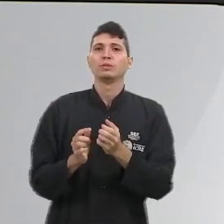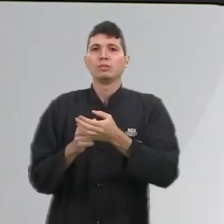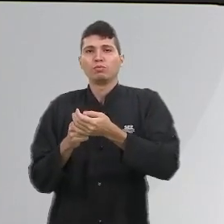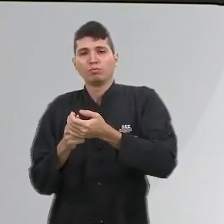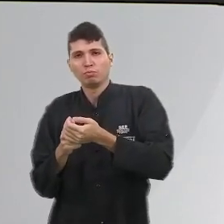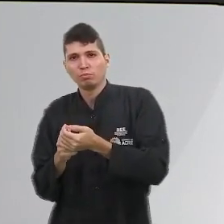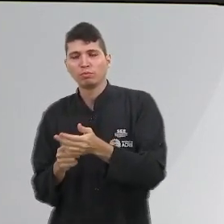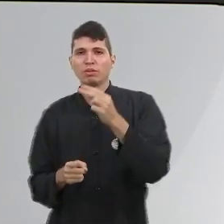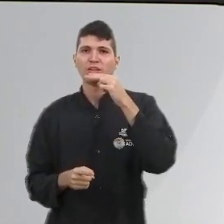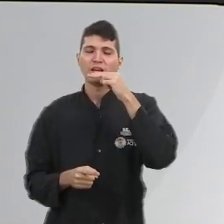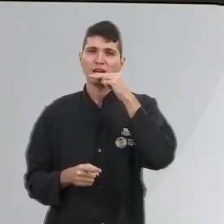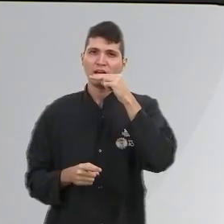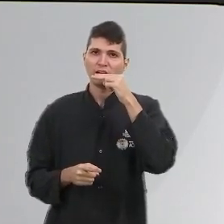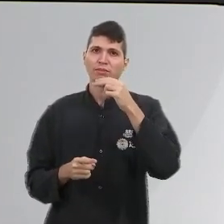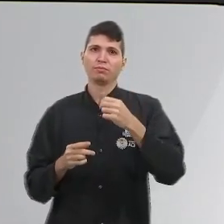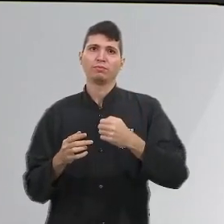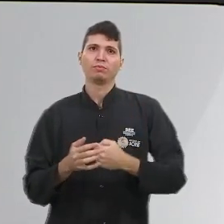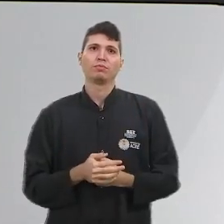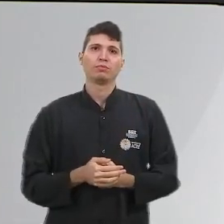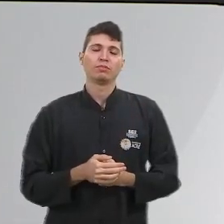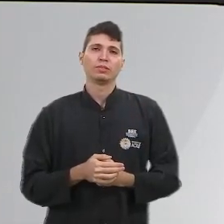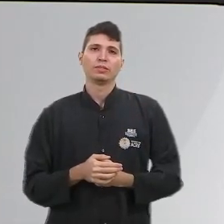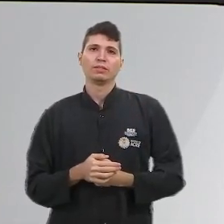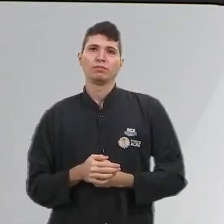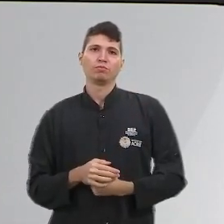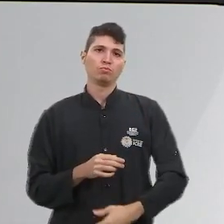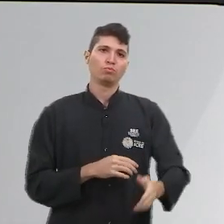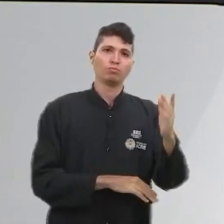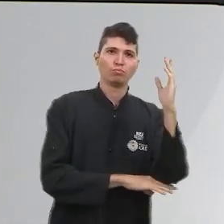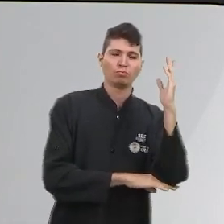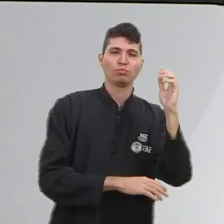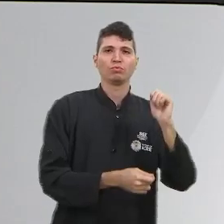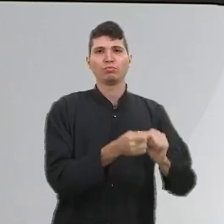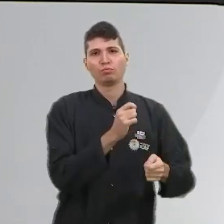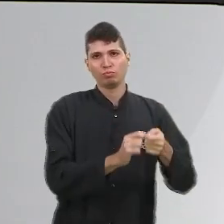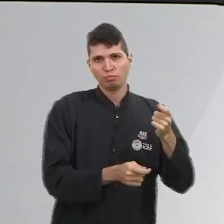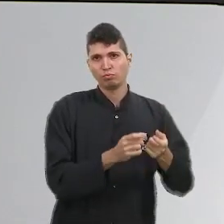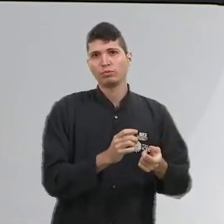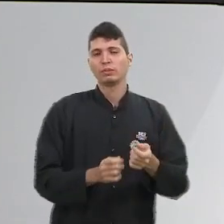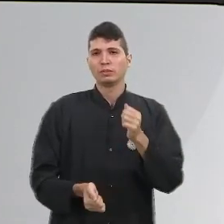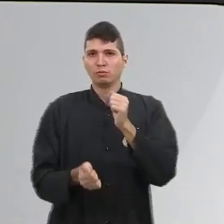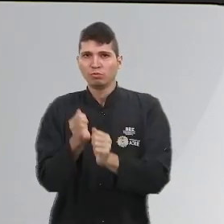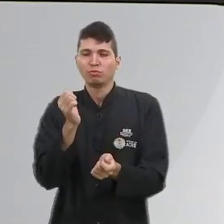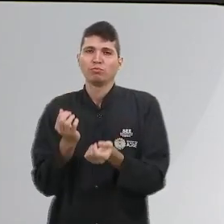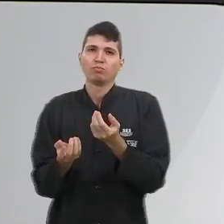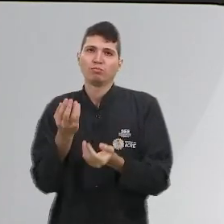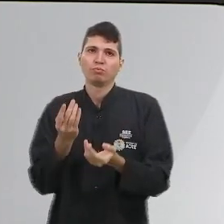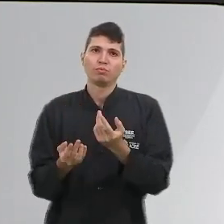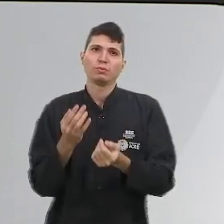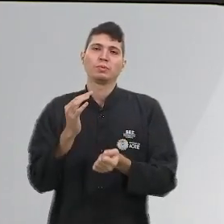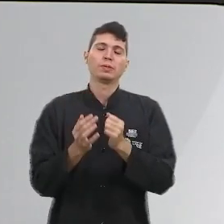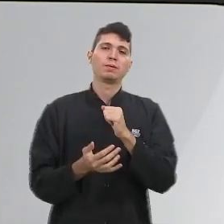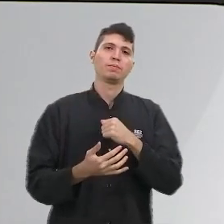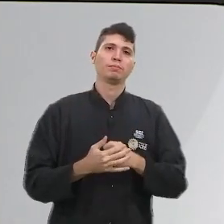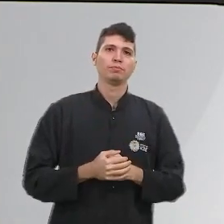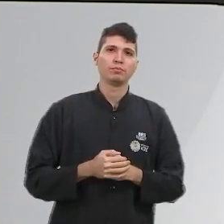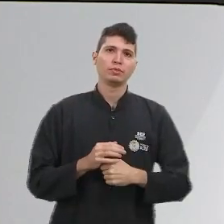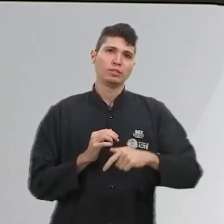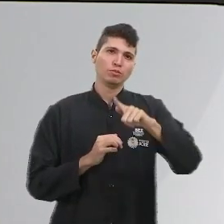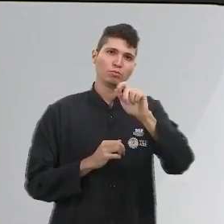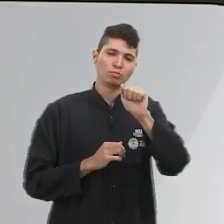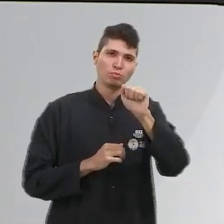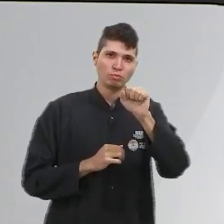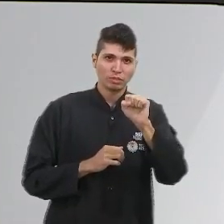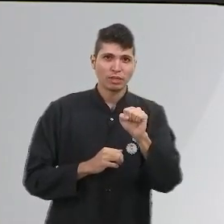milho, falamos do carvão vegetal, do carvão mineral, do gás natural